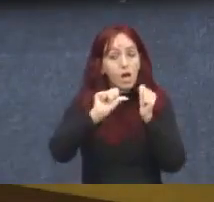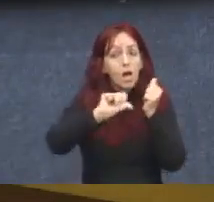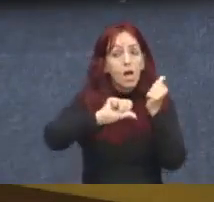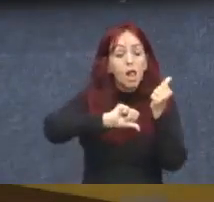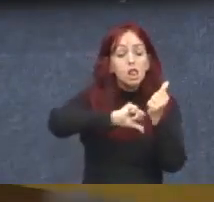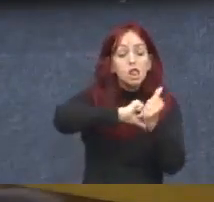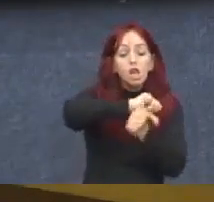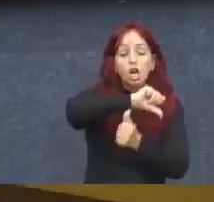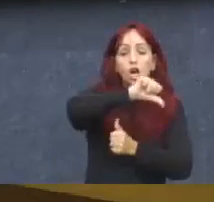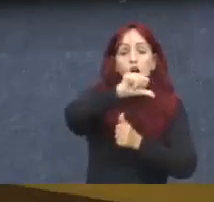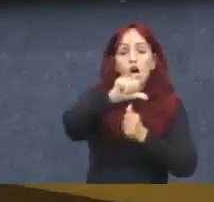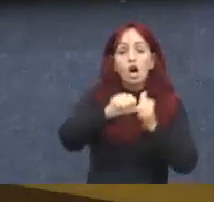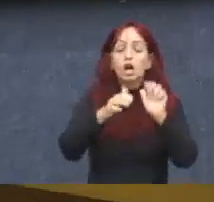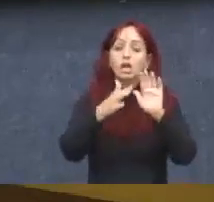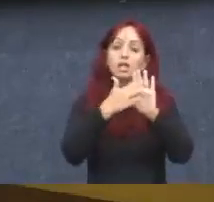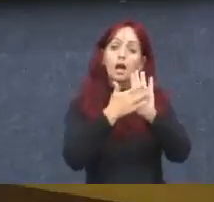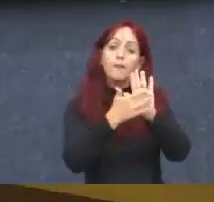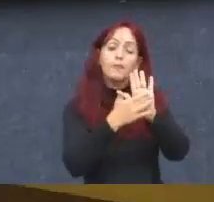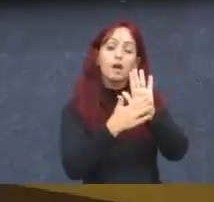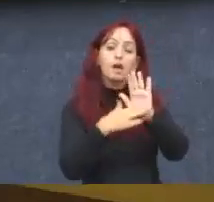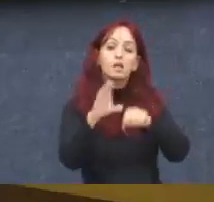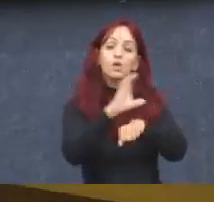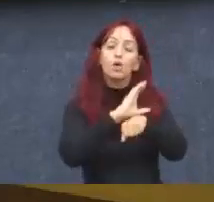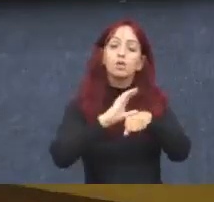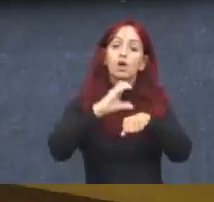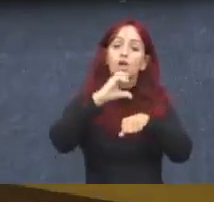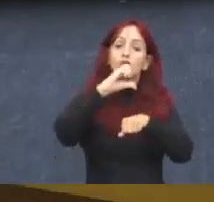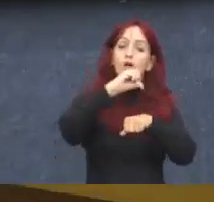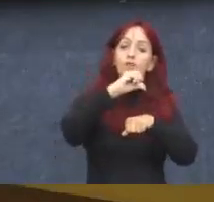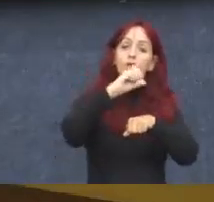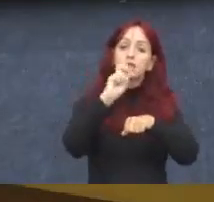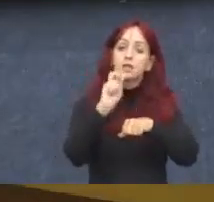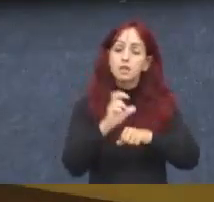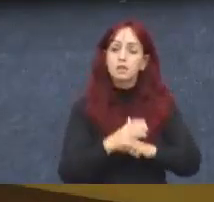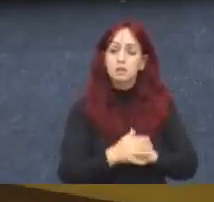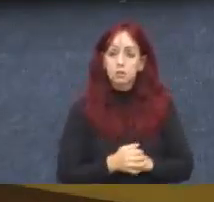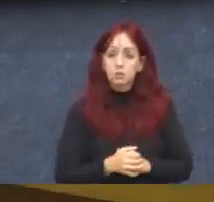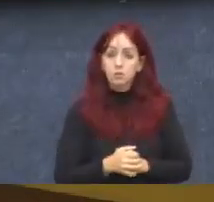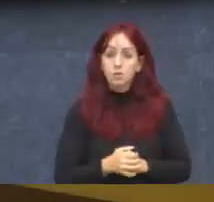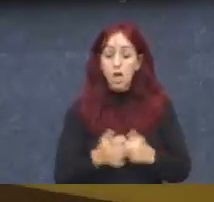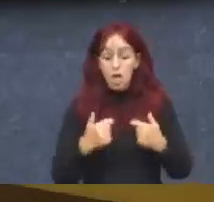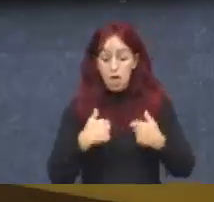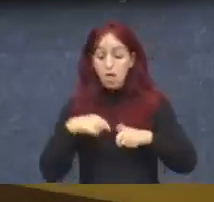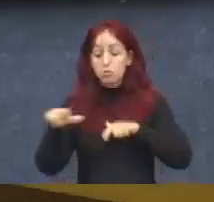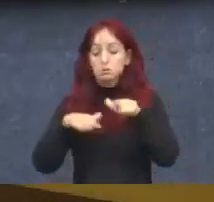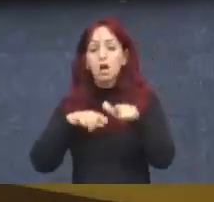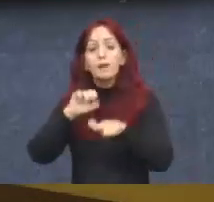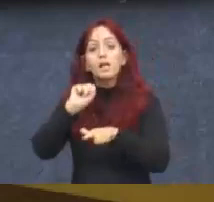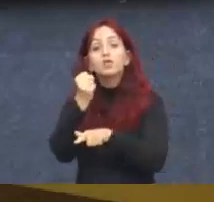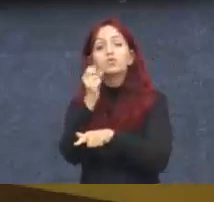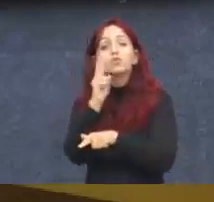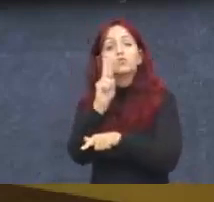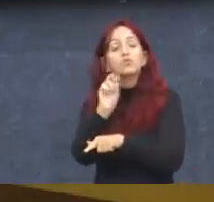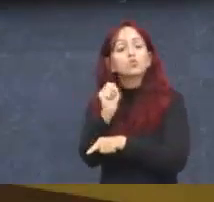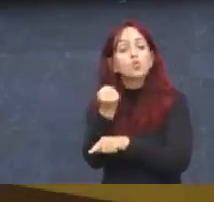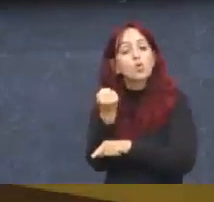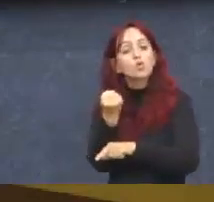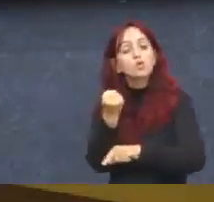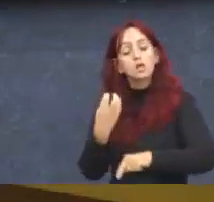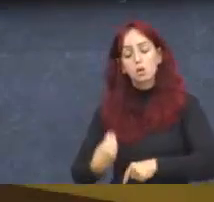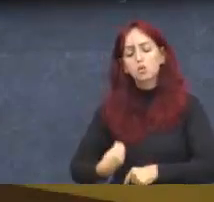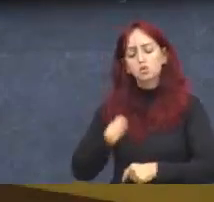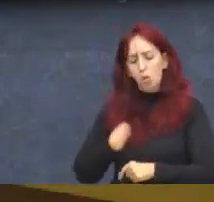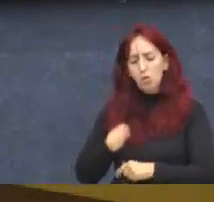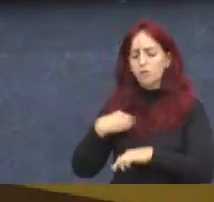da Emenda Constitucional 95. Irlan, eu sou trabalhador do SUS e sobrevivo, vivendo no